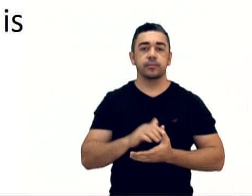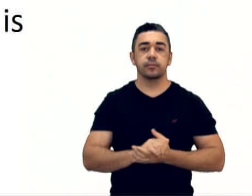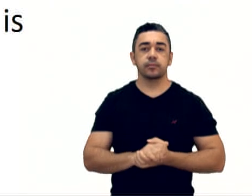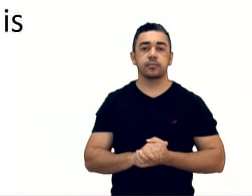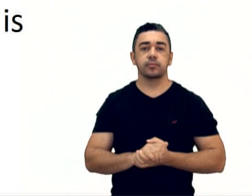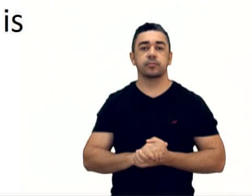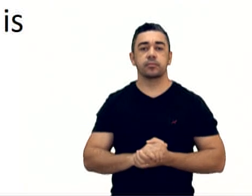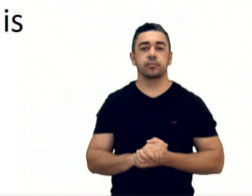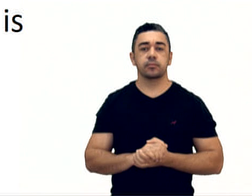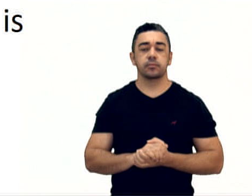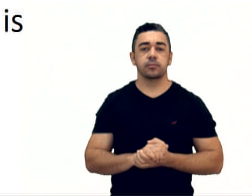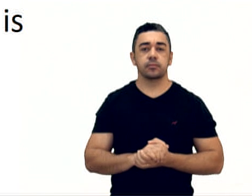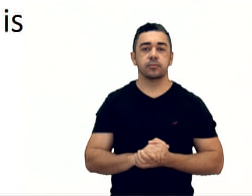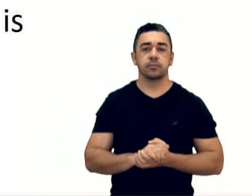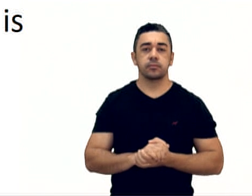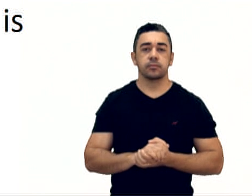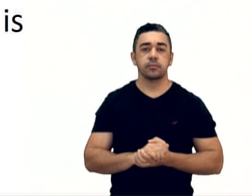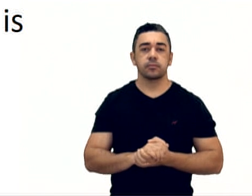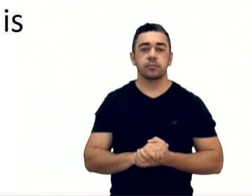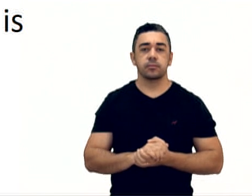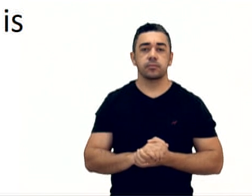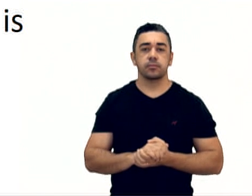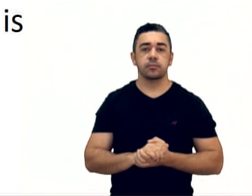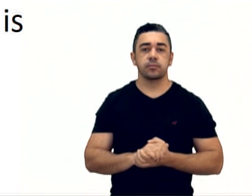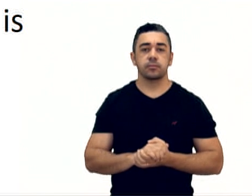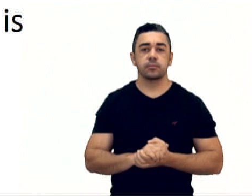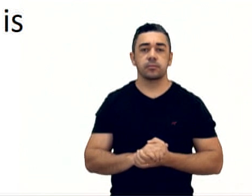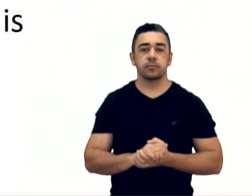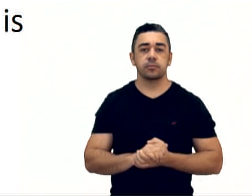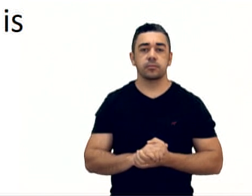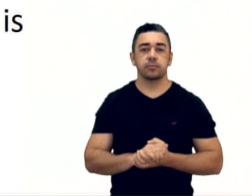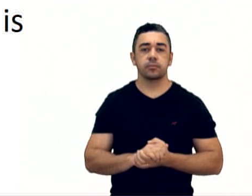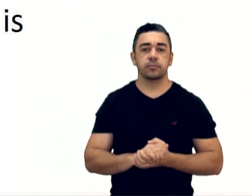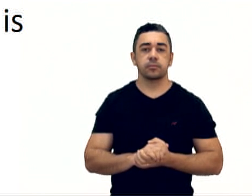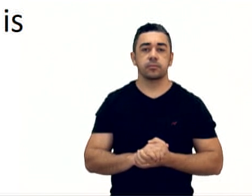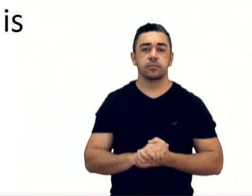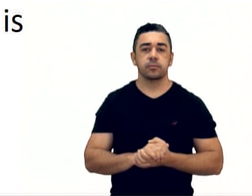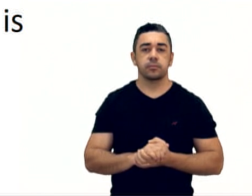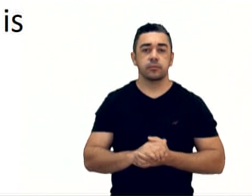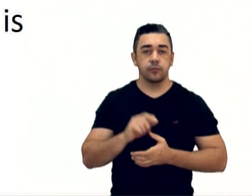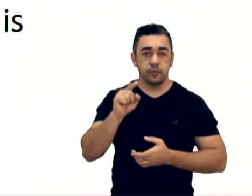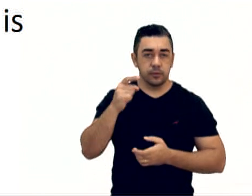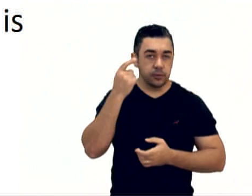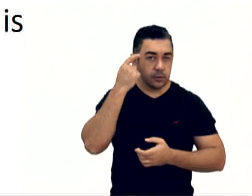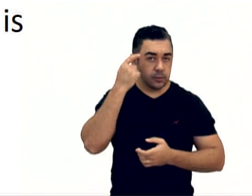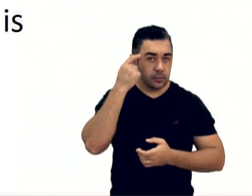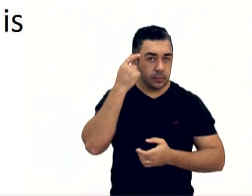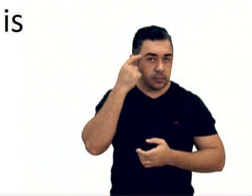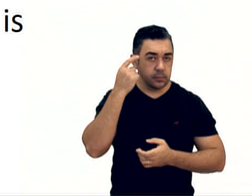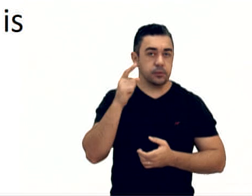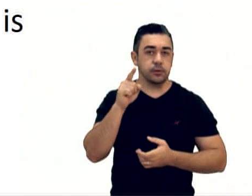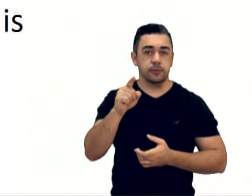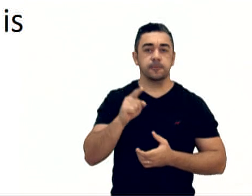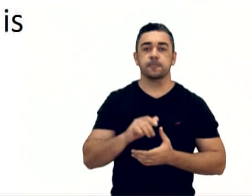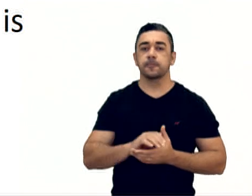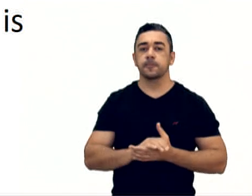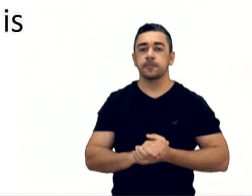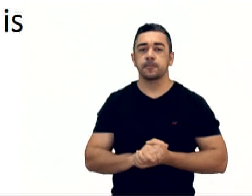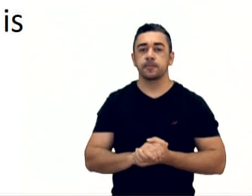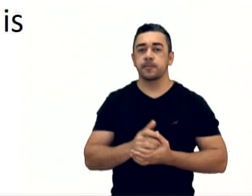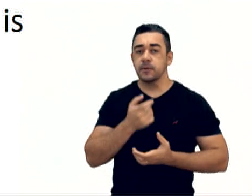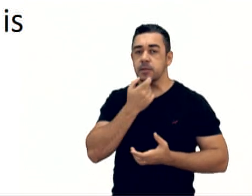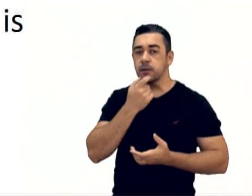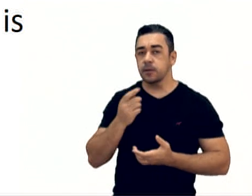relationship between the text and the picture creates humor in the cartoon. Based on the relationship, what is the